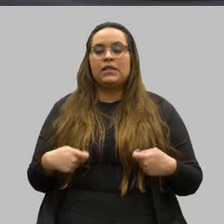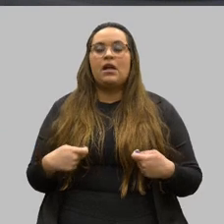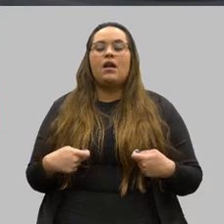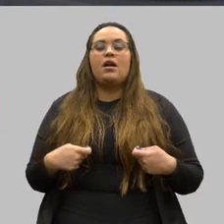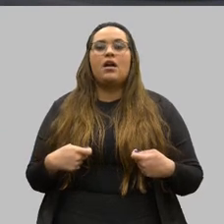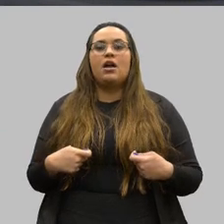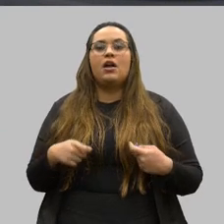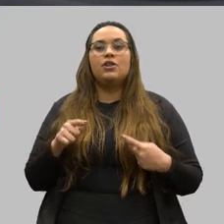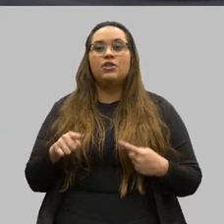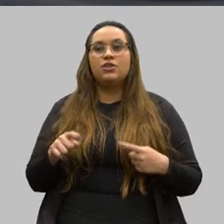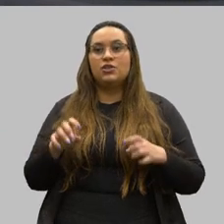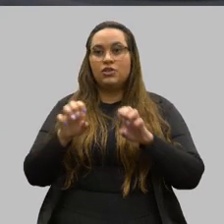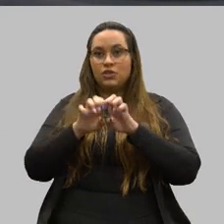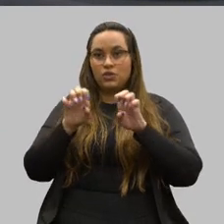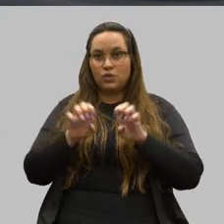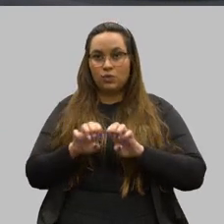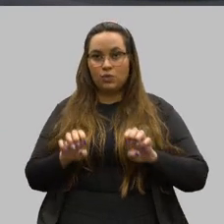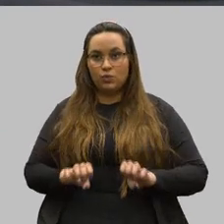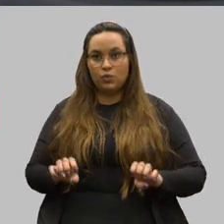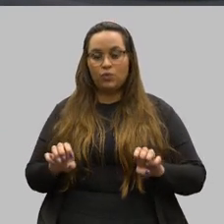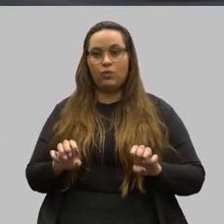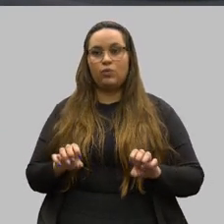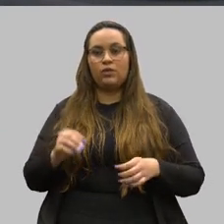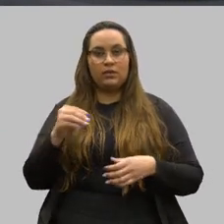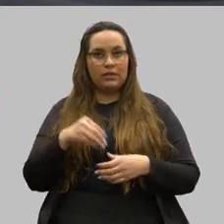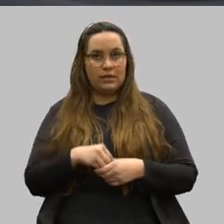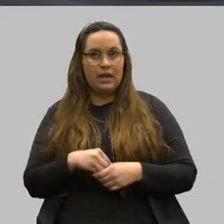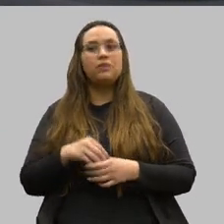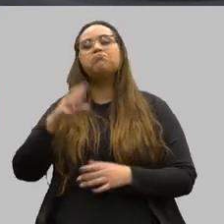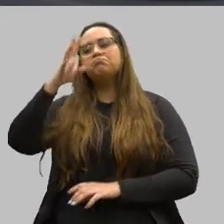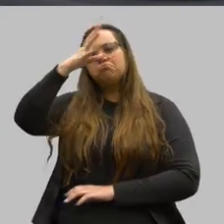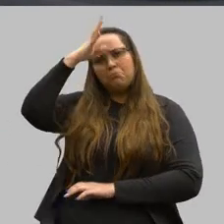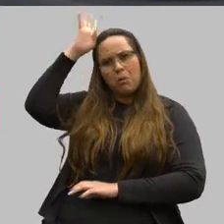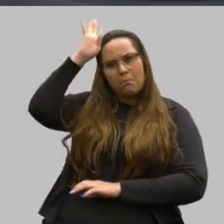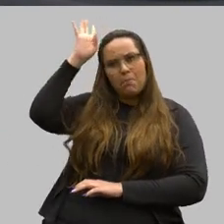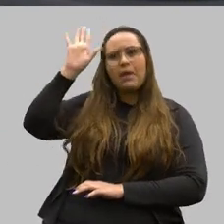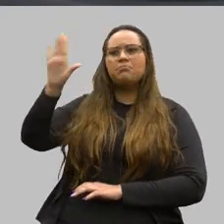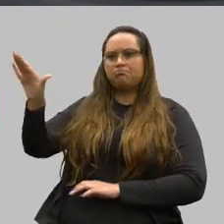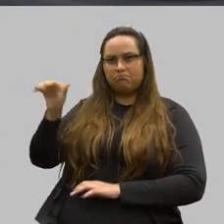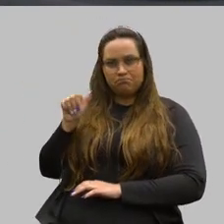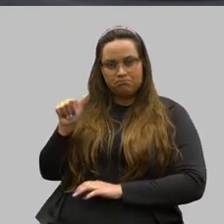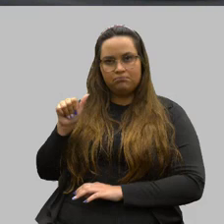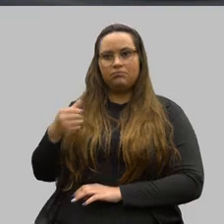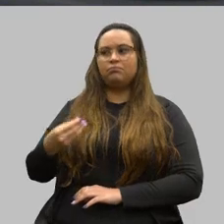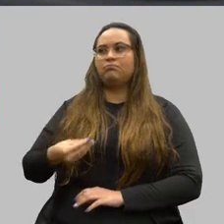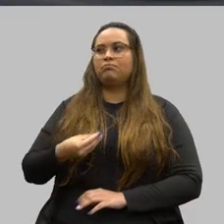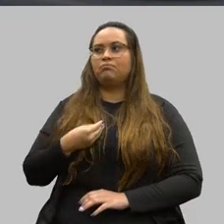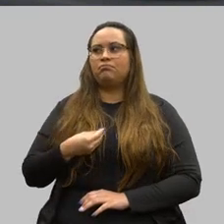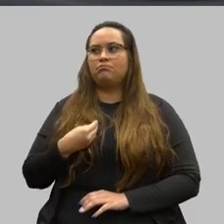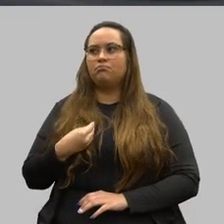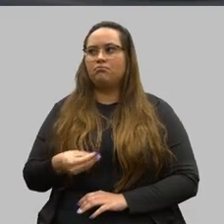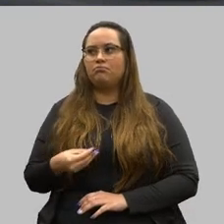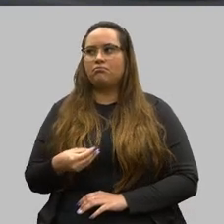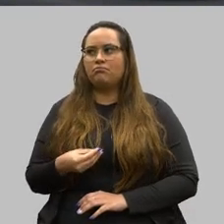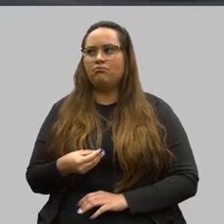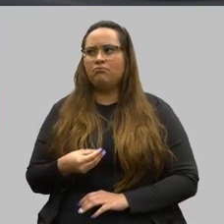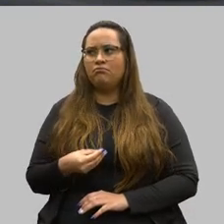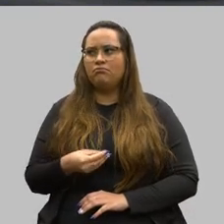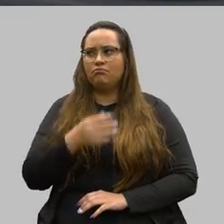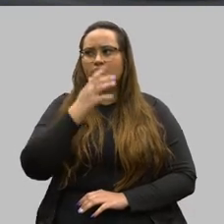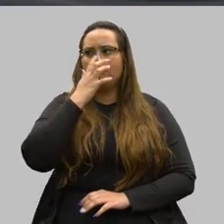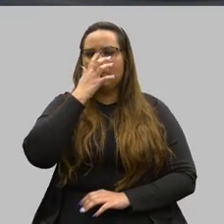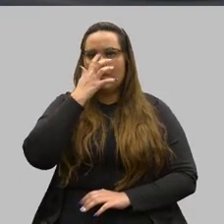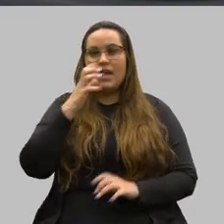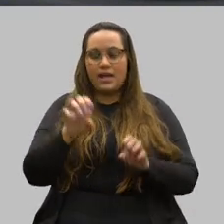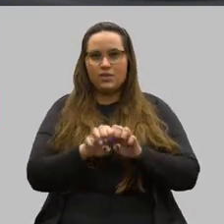estrutural Na caixa dos Elevadores e sim o bombeiro foi chamado fiz participamos numa reunião e concordamos realmente com